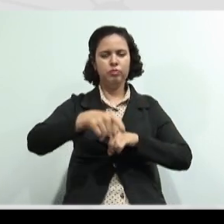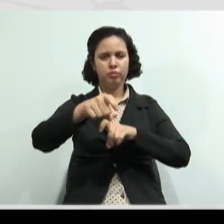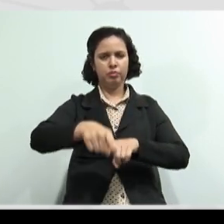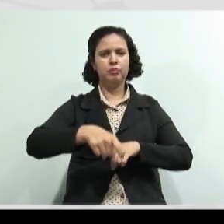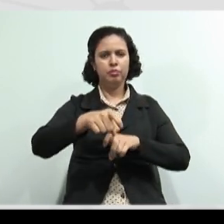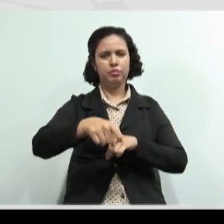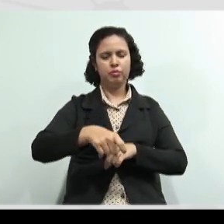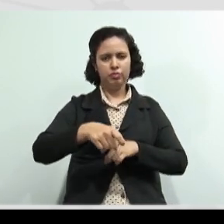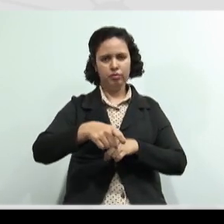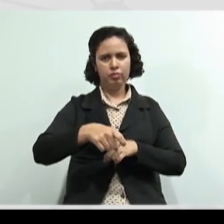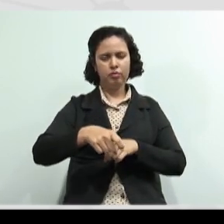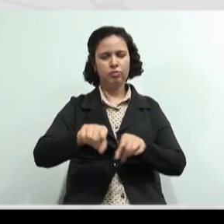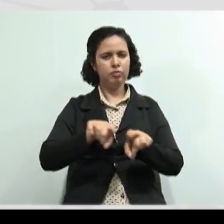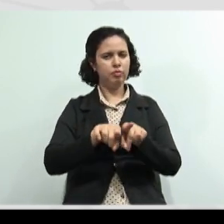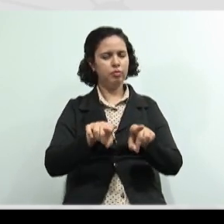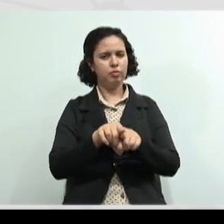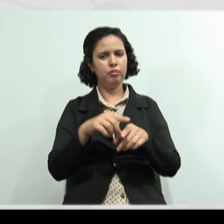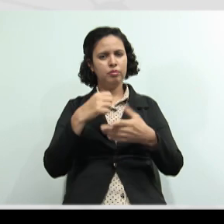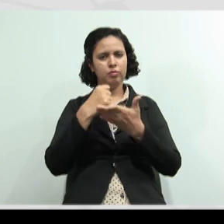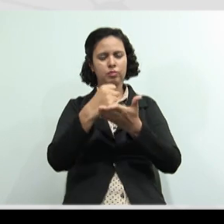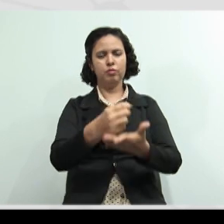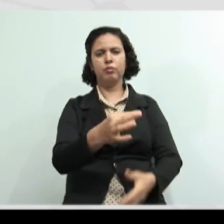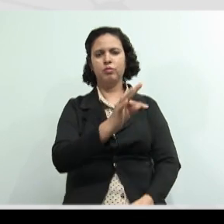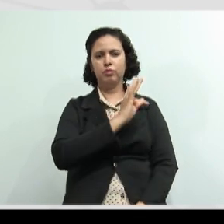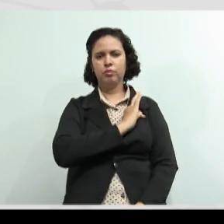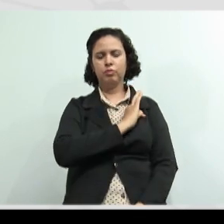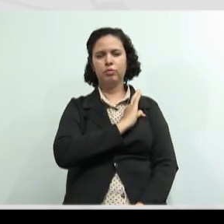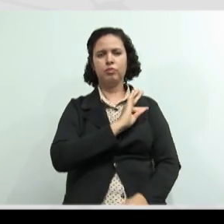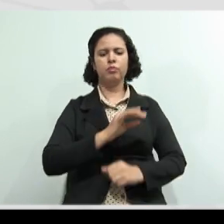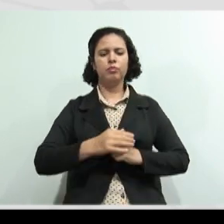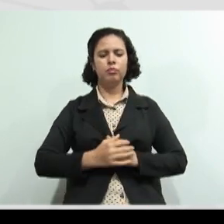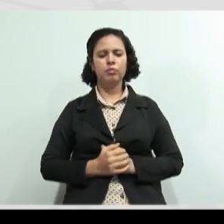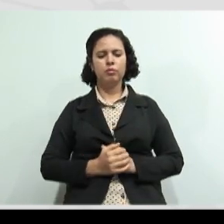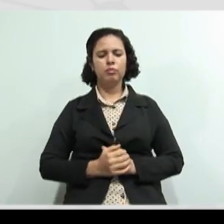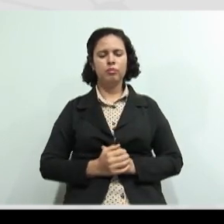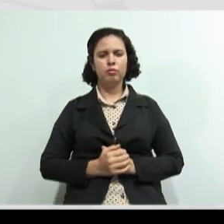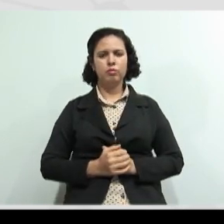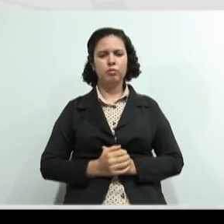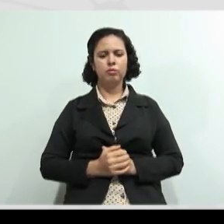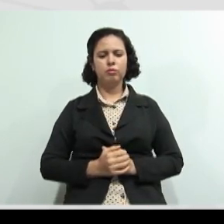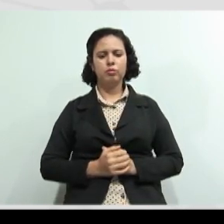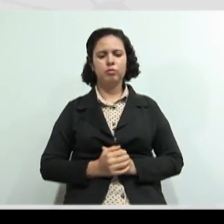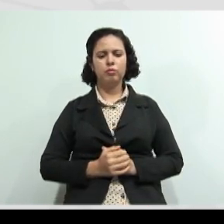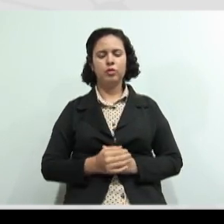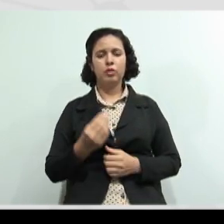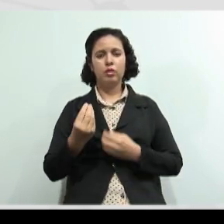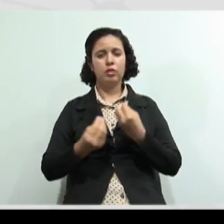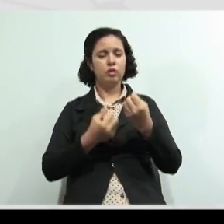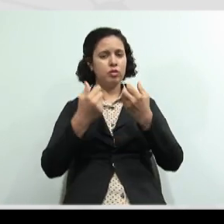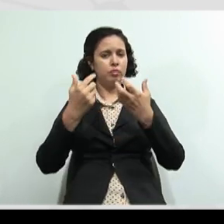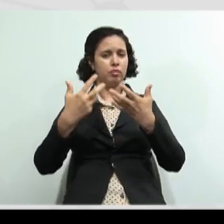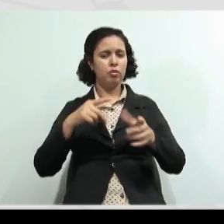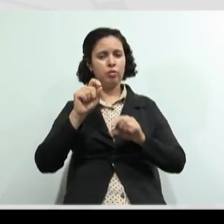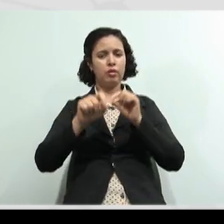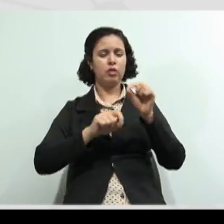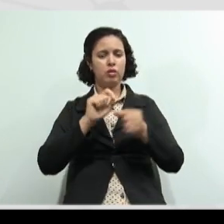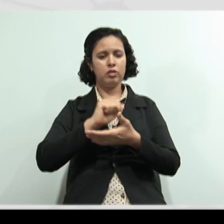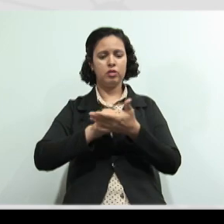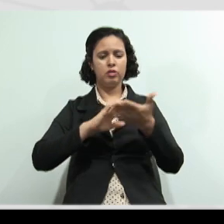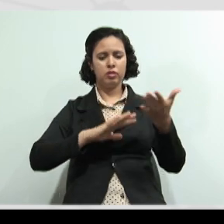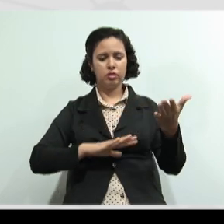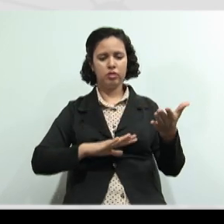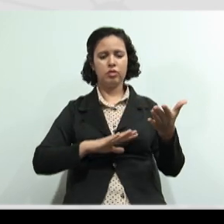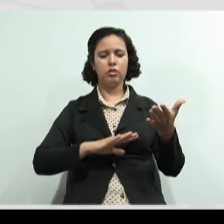assistência técnica, como já foi comentado. Professora, cabe explicar rapidamente o que é essa atividade de custeio e